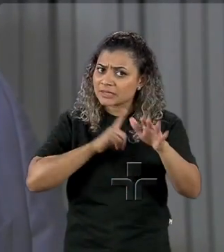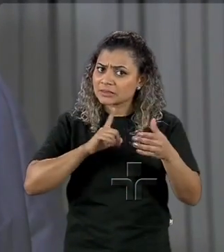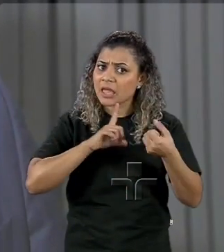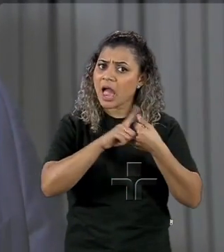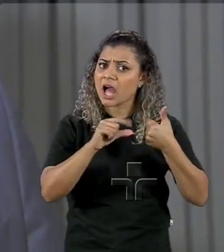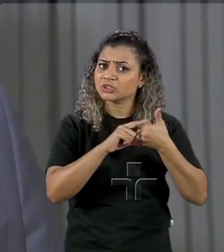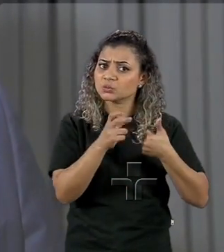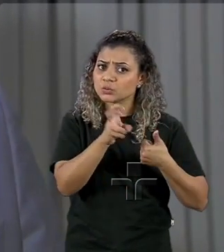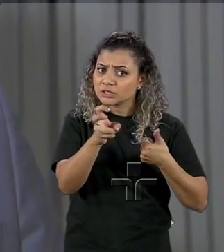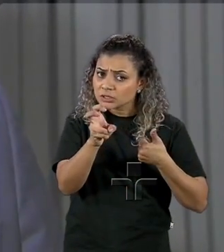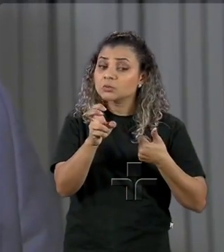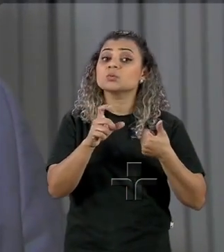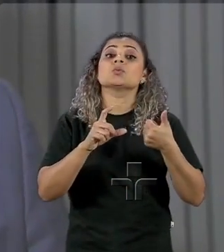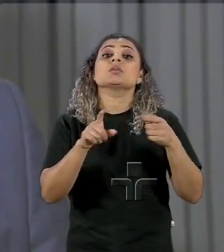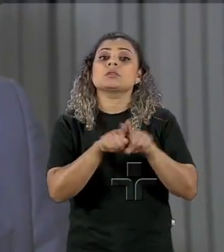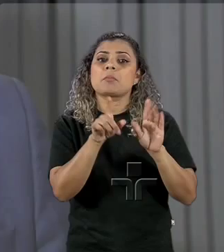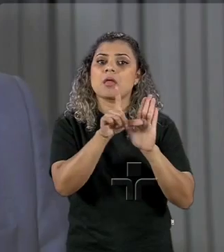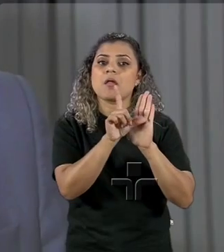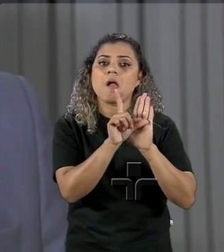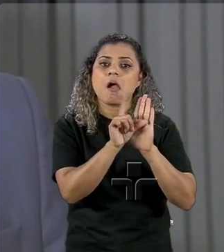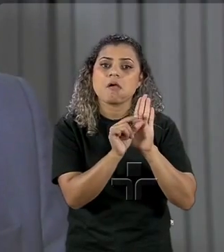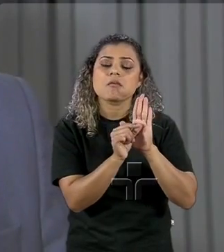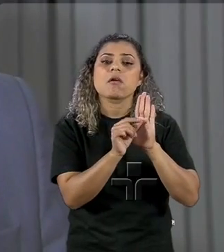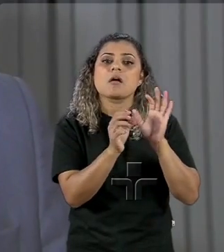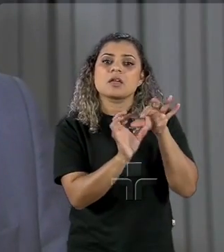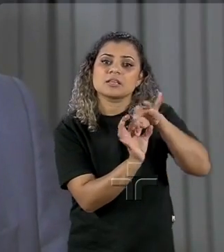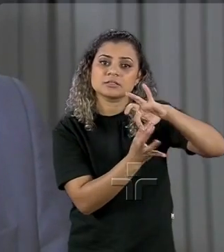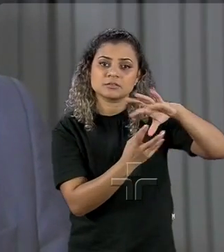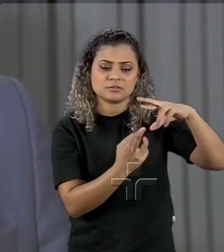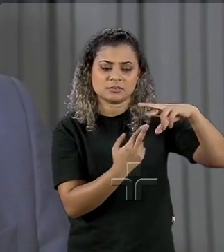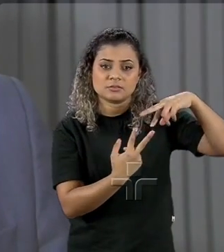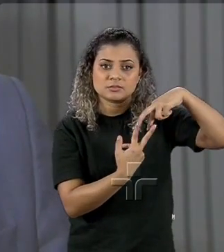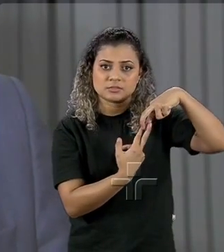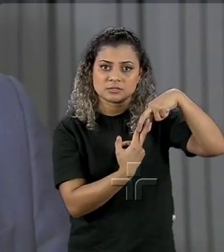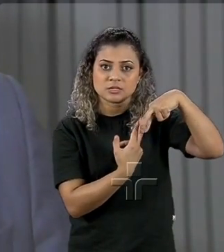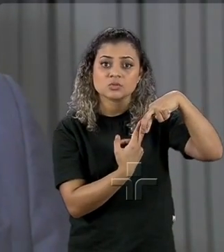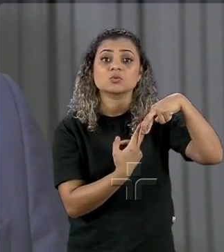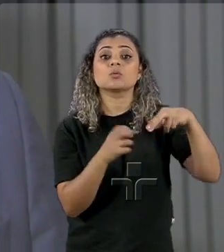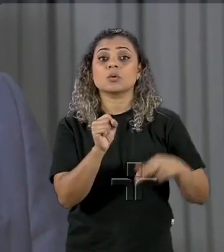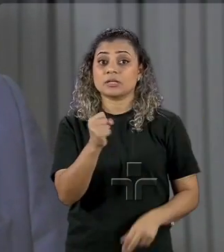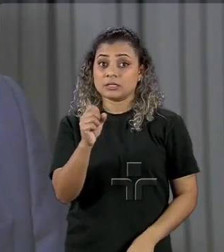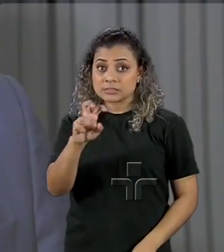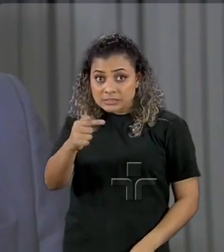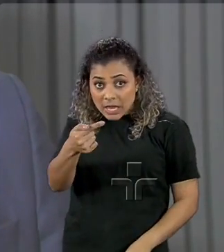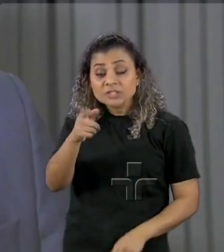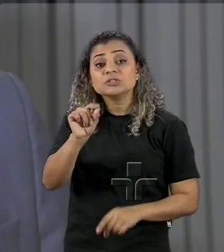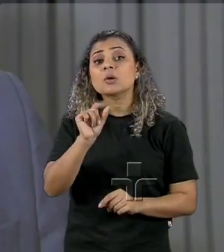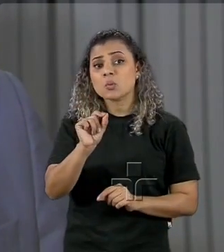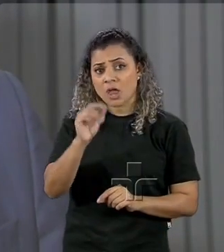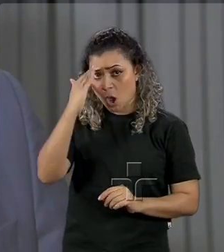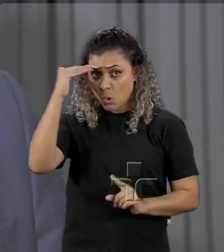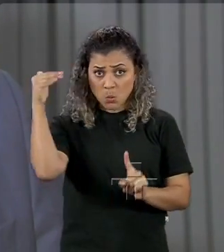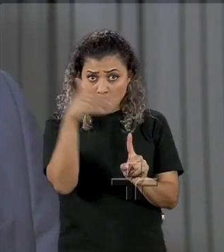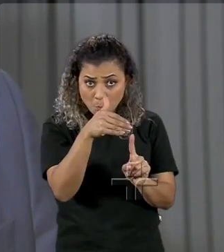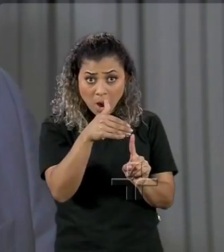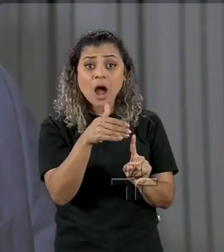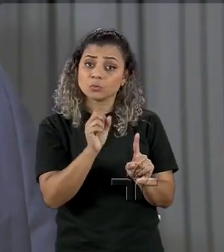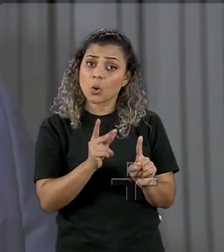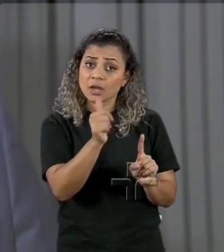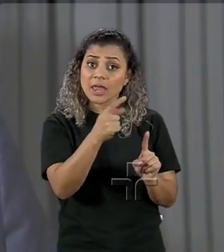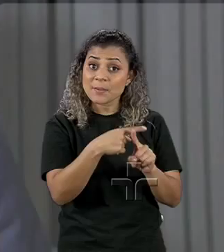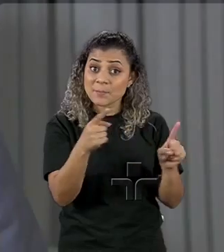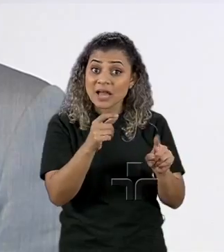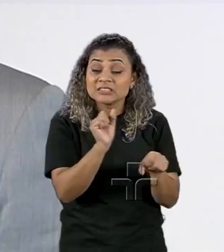5º, inciso 57, que diz que ninguém pode ser considerado culpado sem sentença condenatória